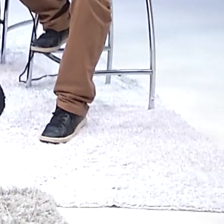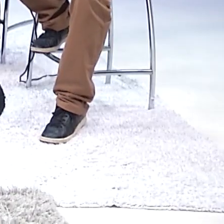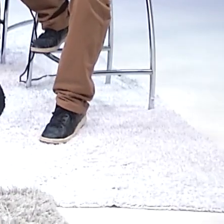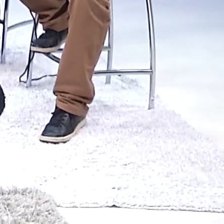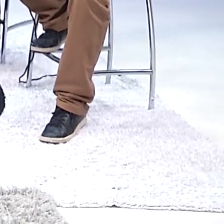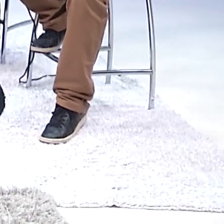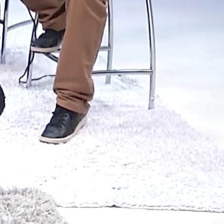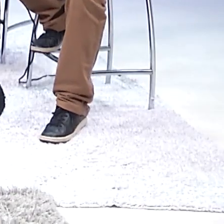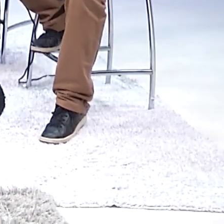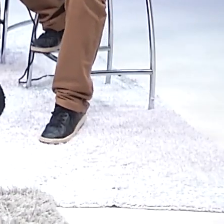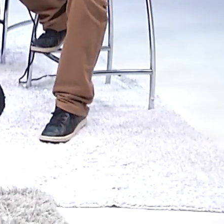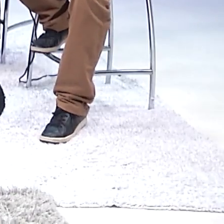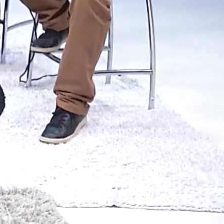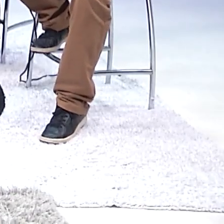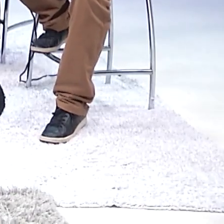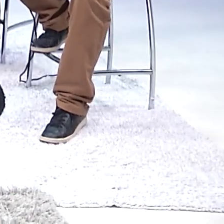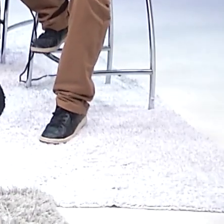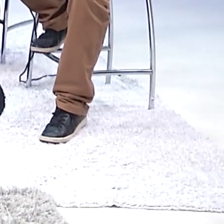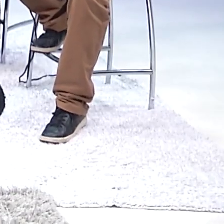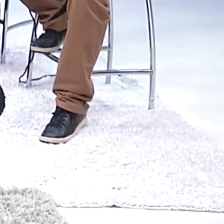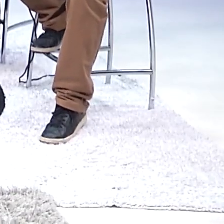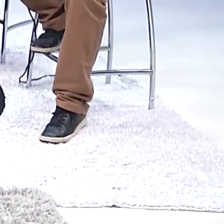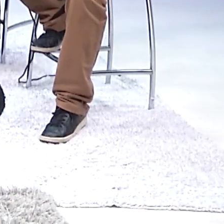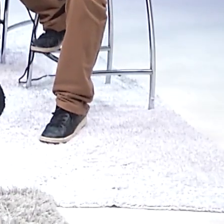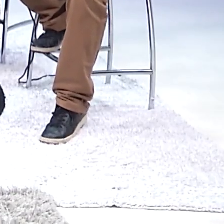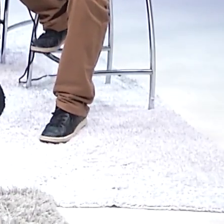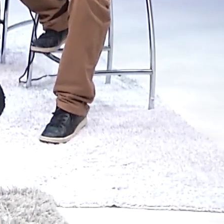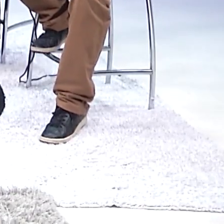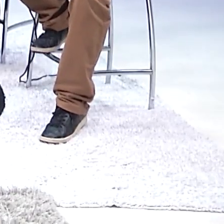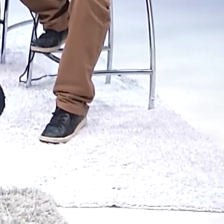Eu falei com ela,